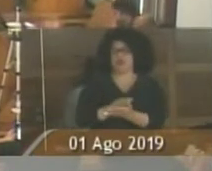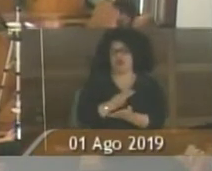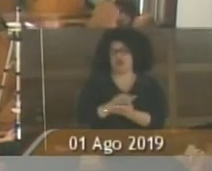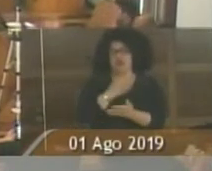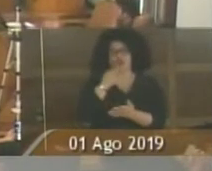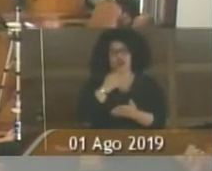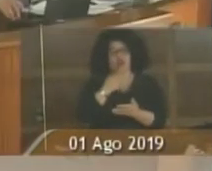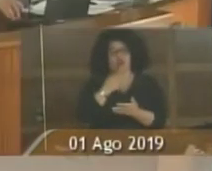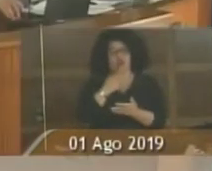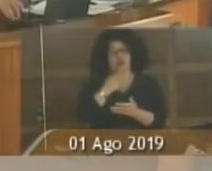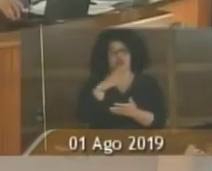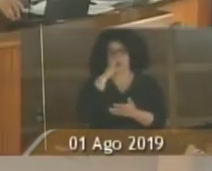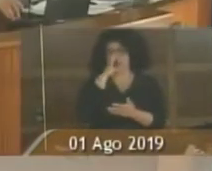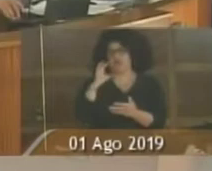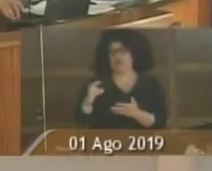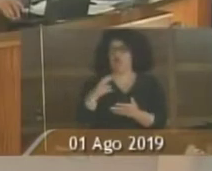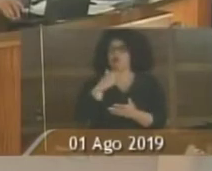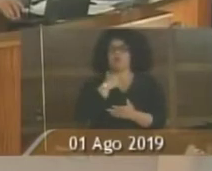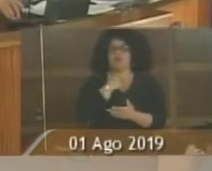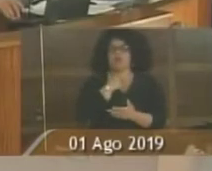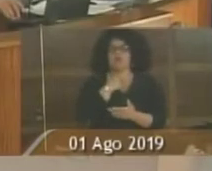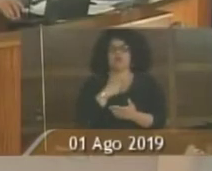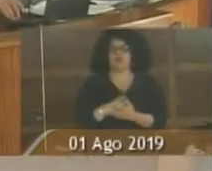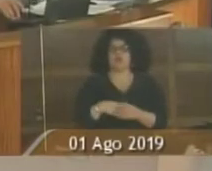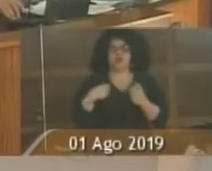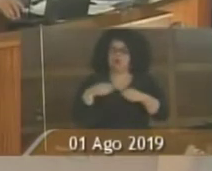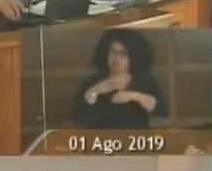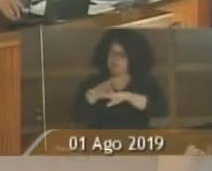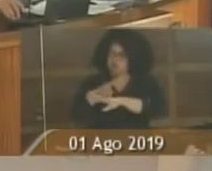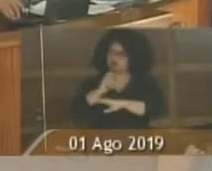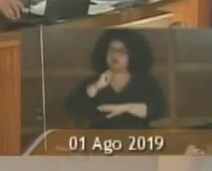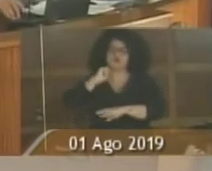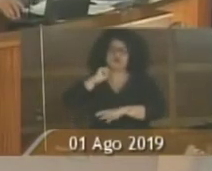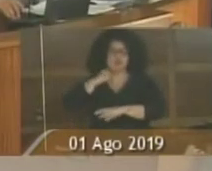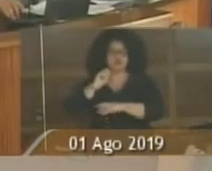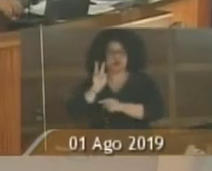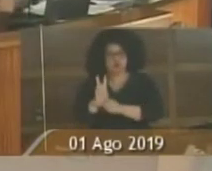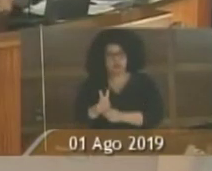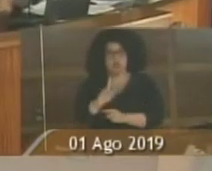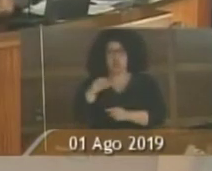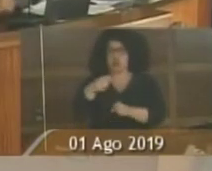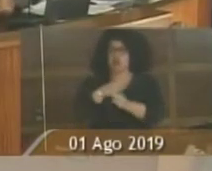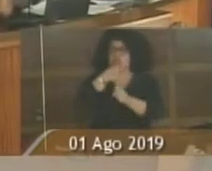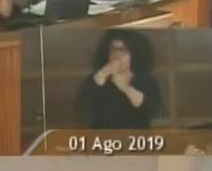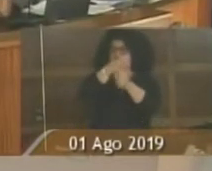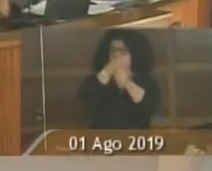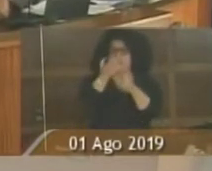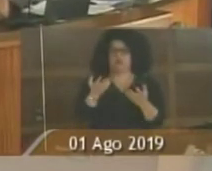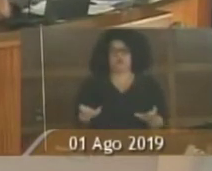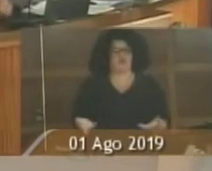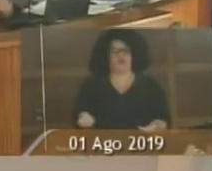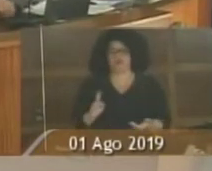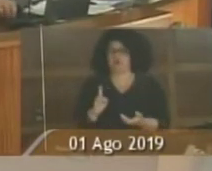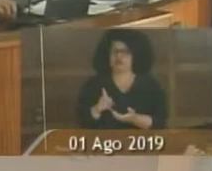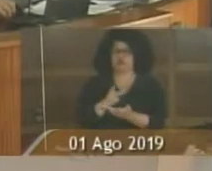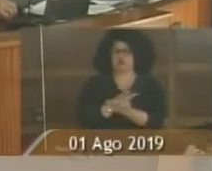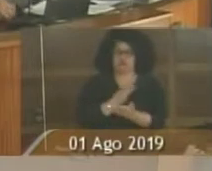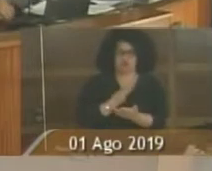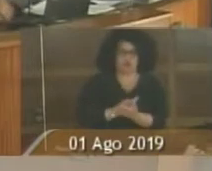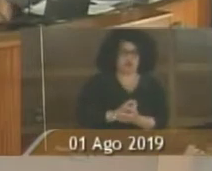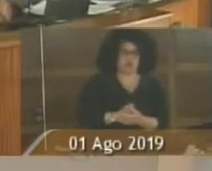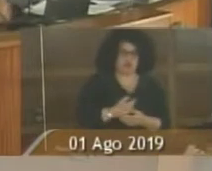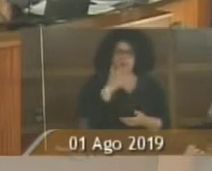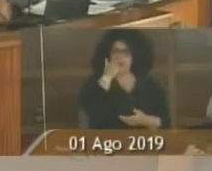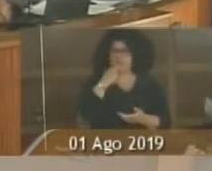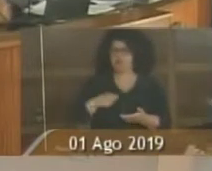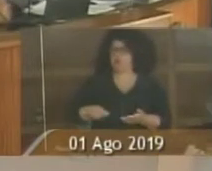acho isso aí incoerência. Não deixa. Vai fiscalizar, pô. Depois que constrói, aí quer fazer isso? Eu entendo até como uma forçação de